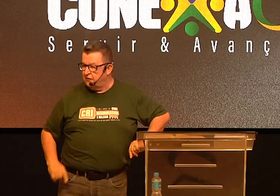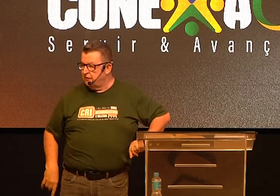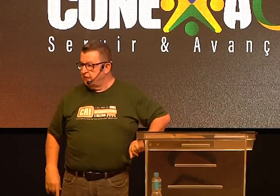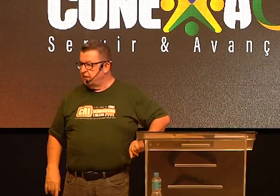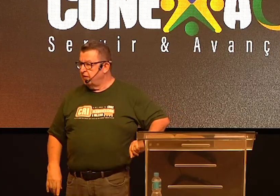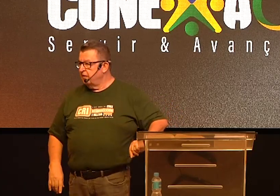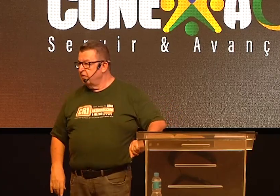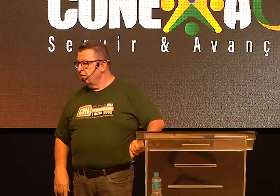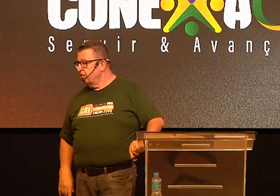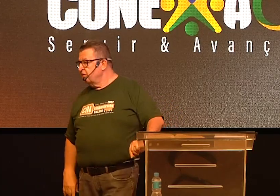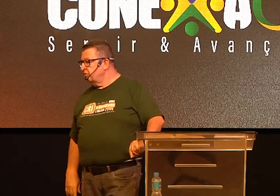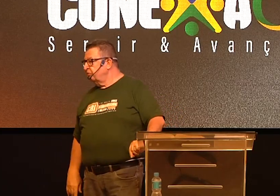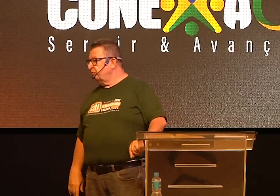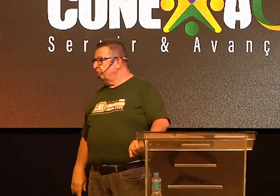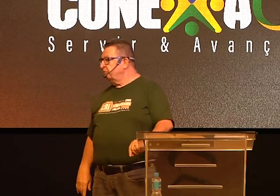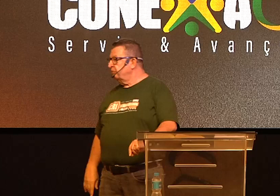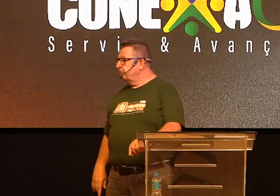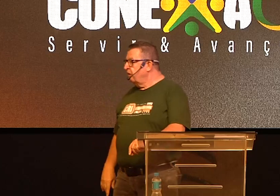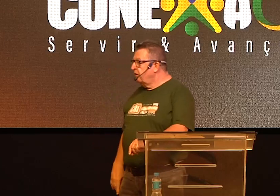resposta.